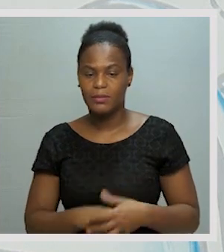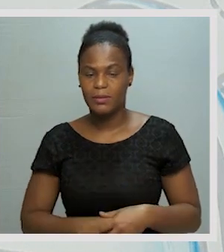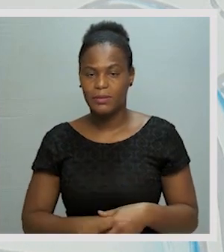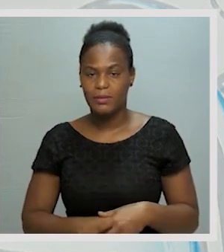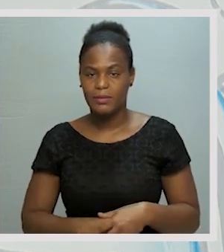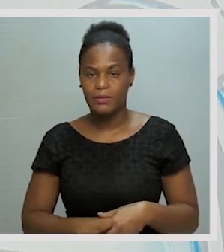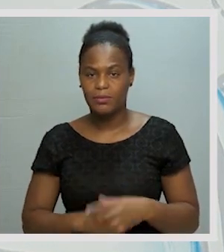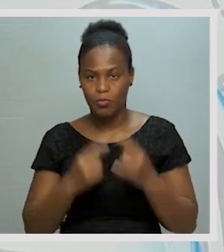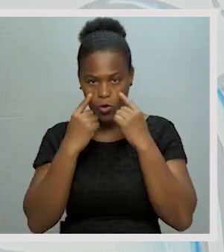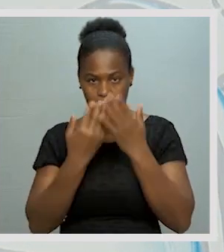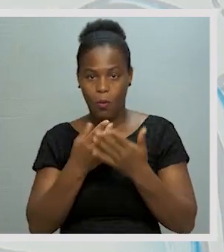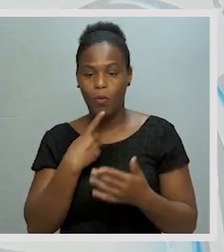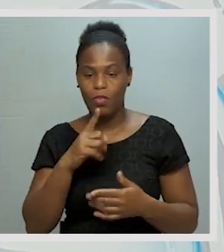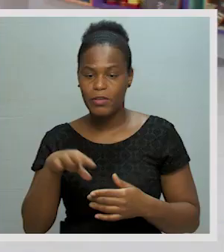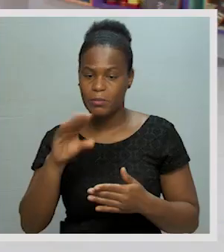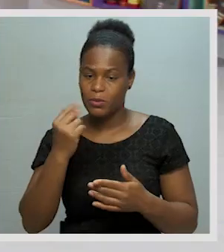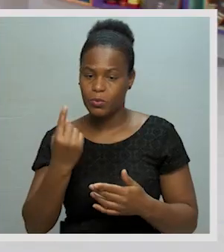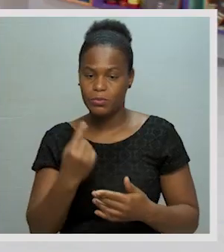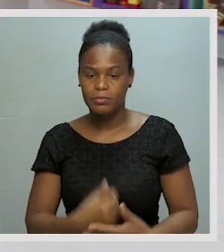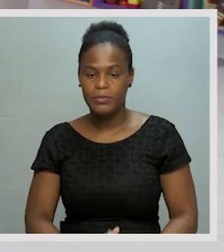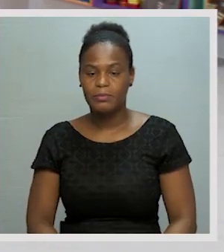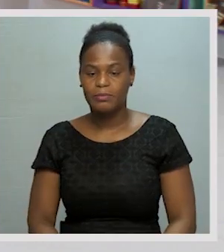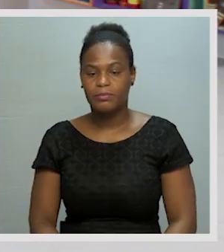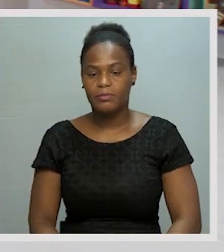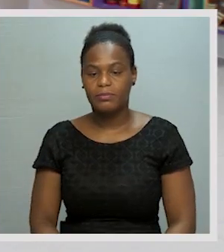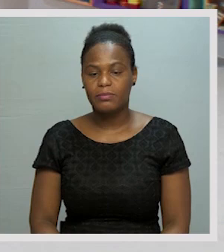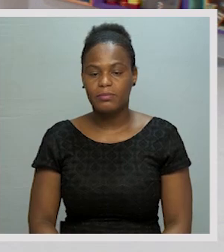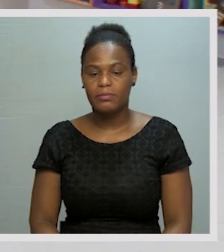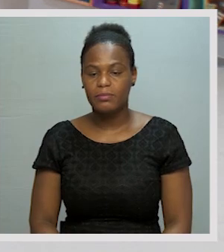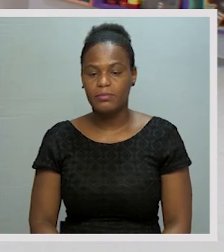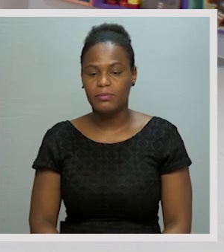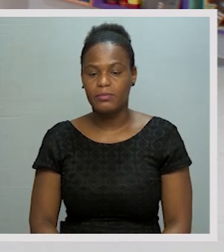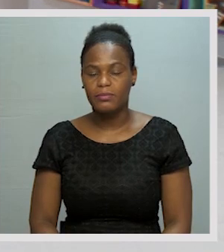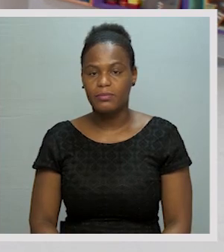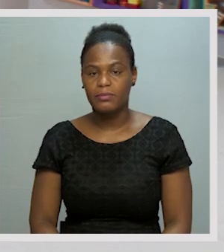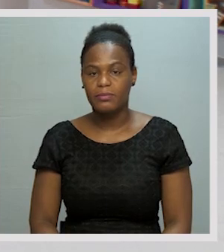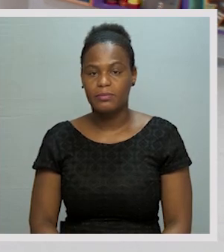5 dezenas. E 5 dezenas mais 3 dezenas,